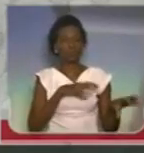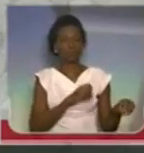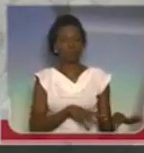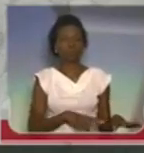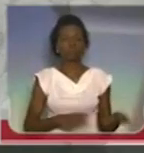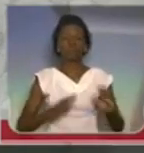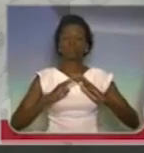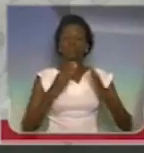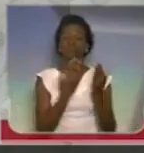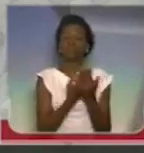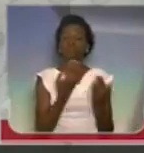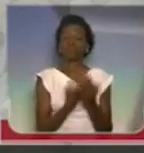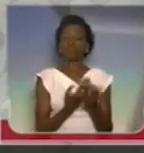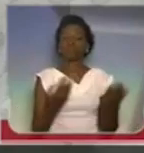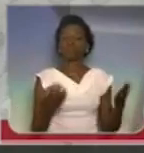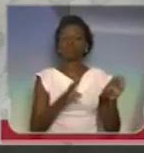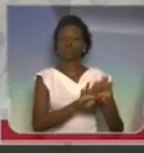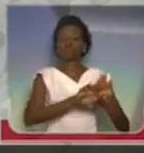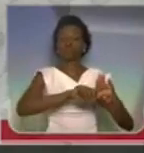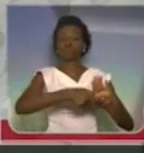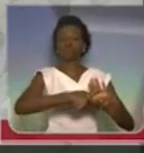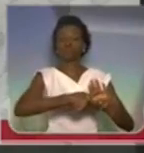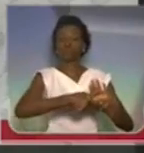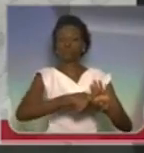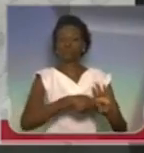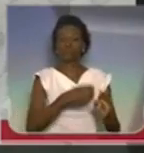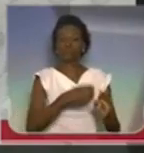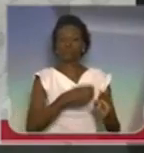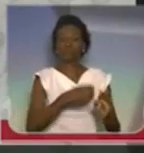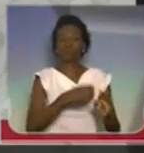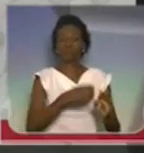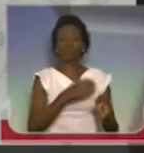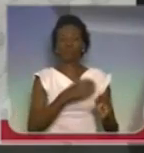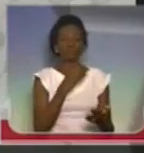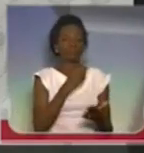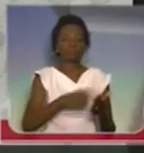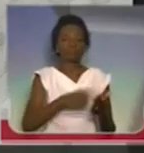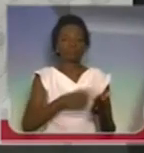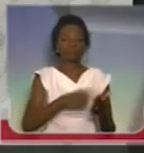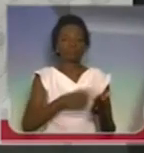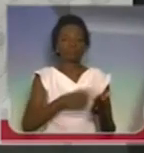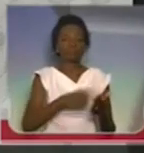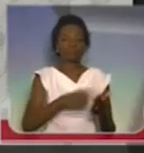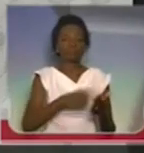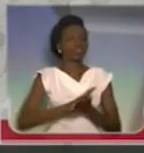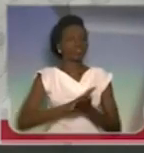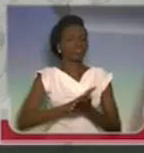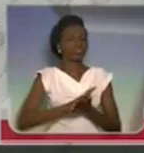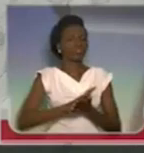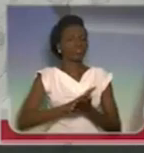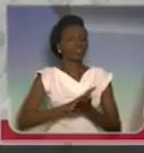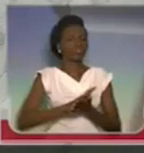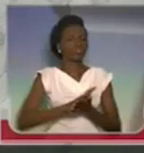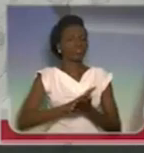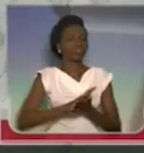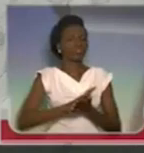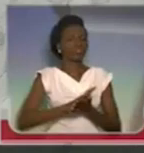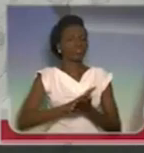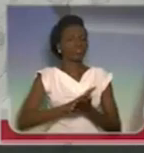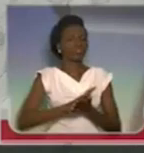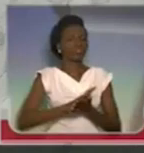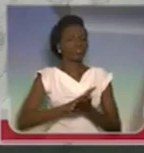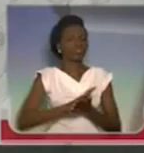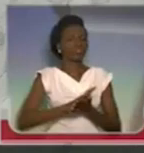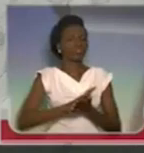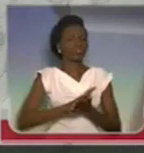escolas que serão fechadas que serão extintas pelo governo ALC governo ALC Exterminador da educação